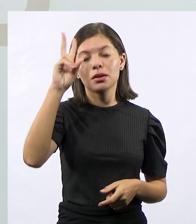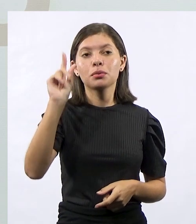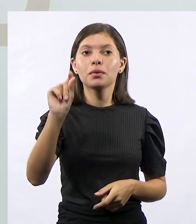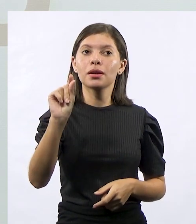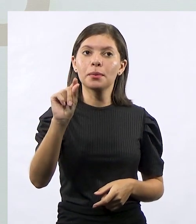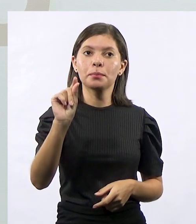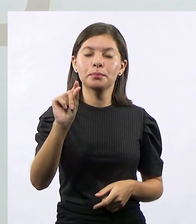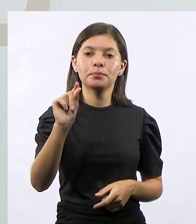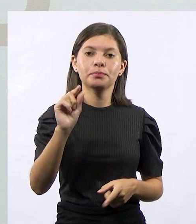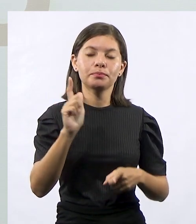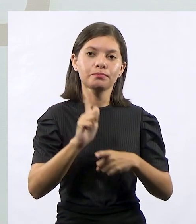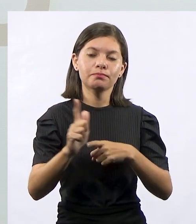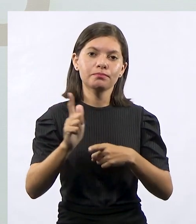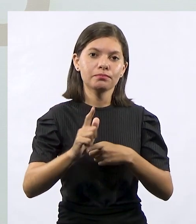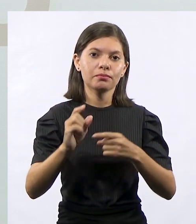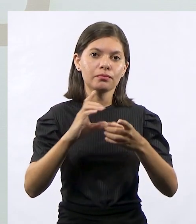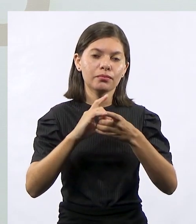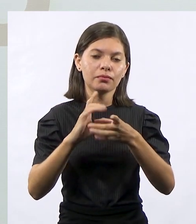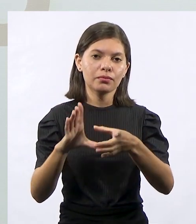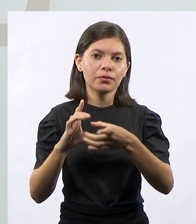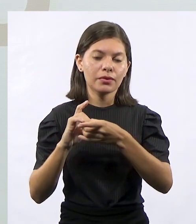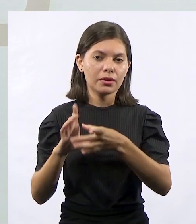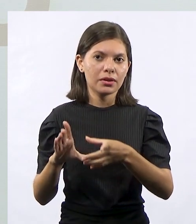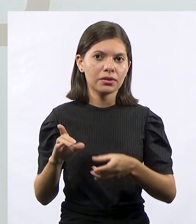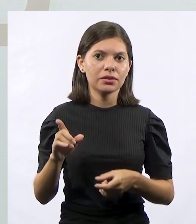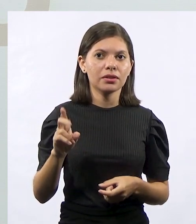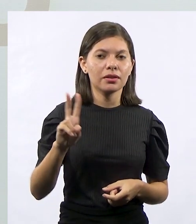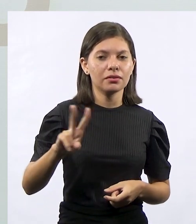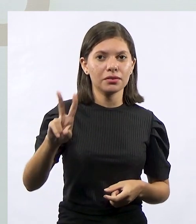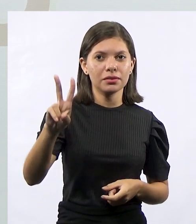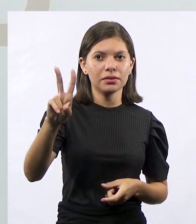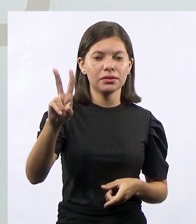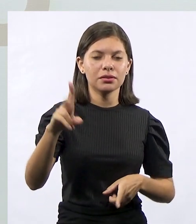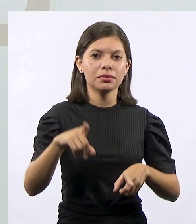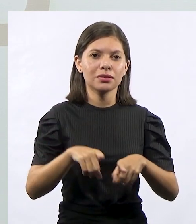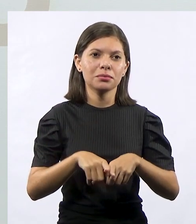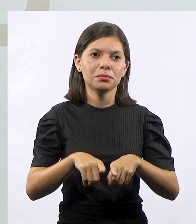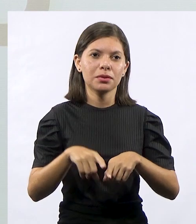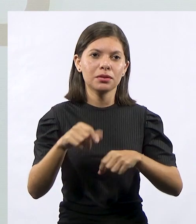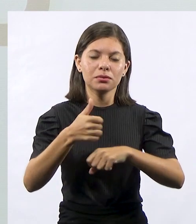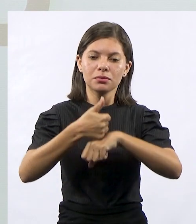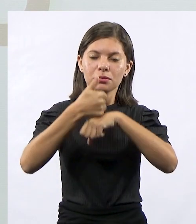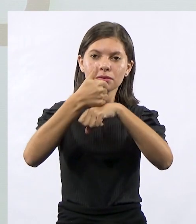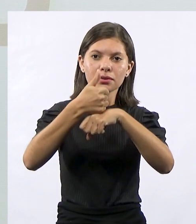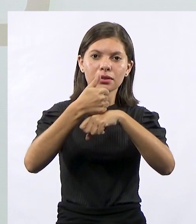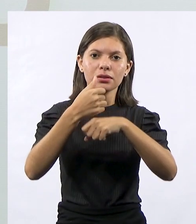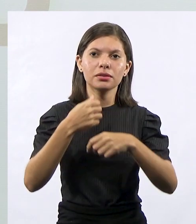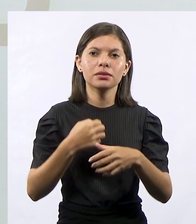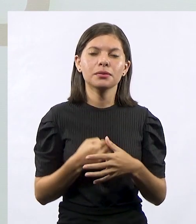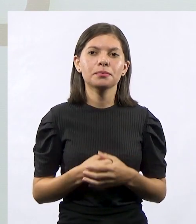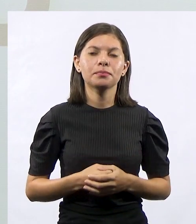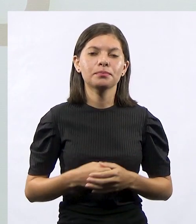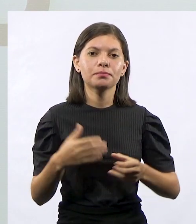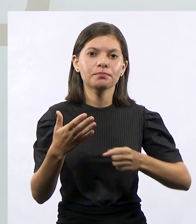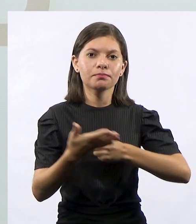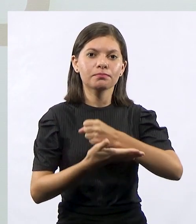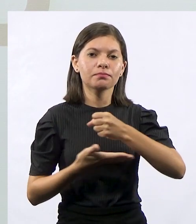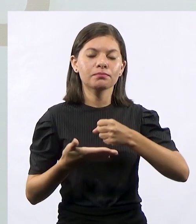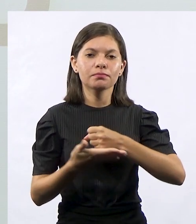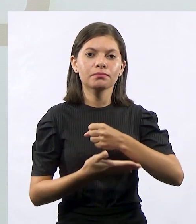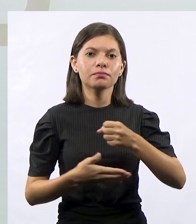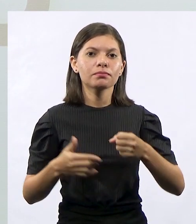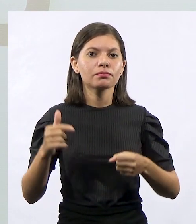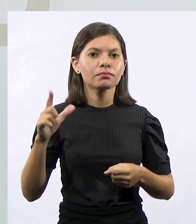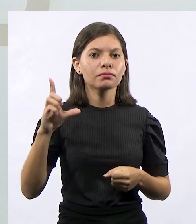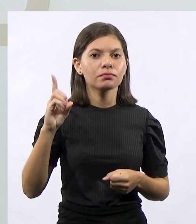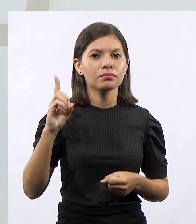que tanto a gestão democrática quanto a valorização dos profissionais da educação são